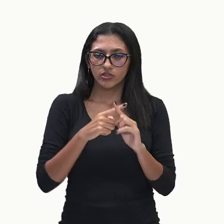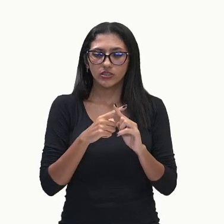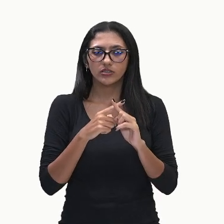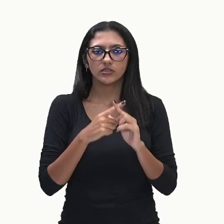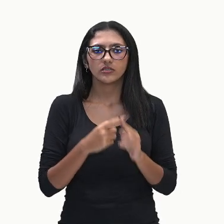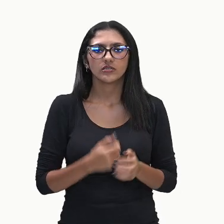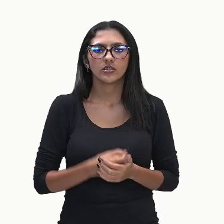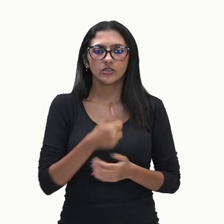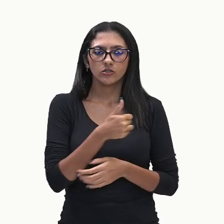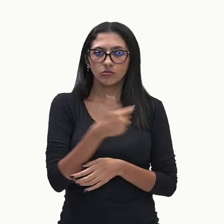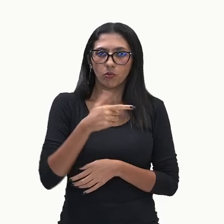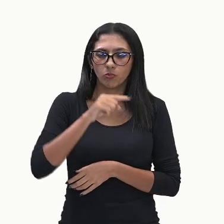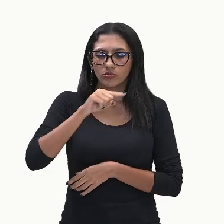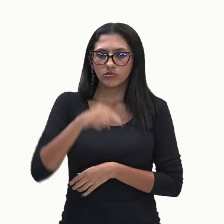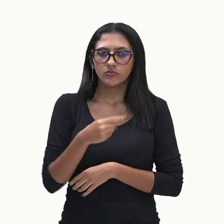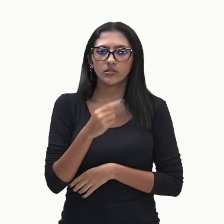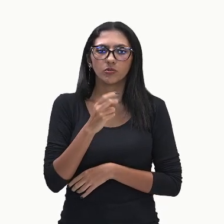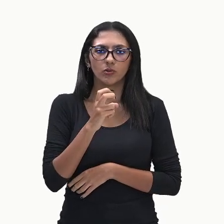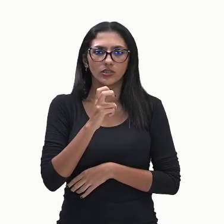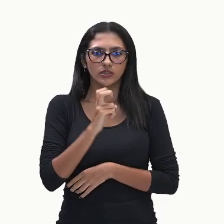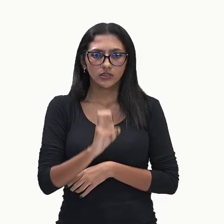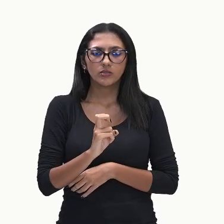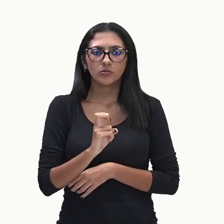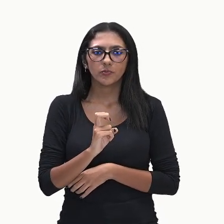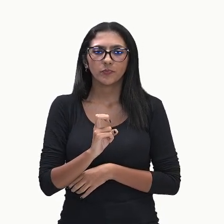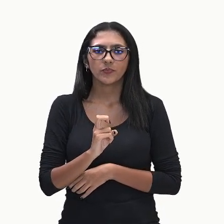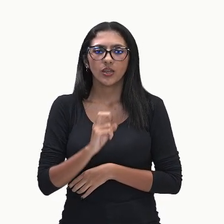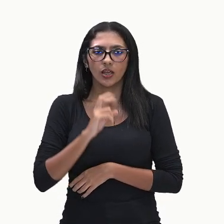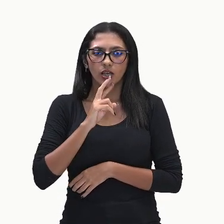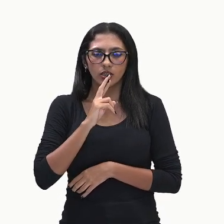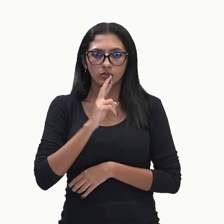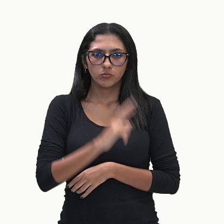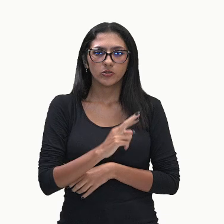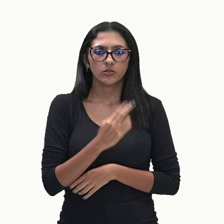vezes 12,5, que é igual a